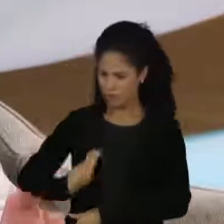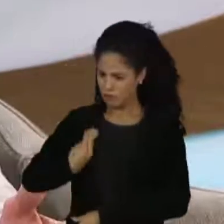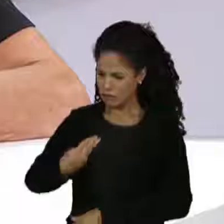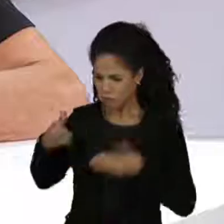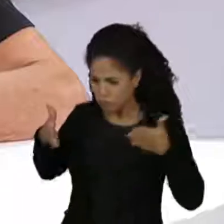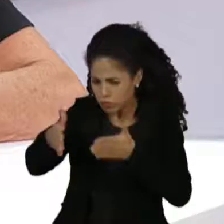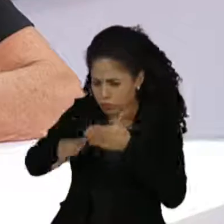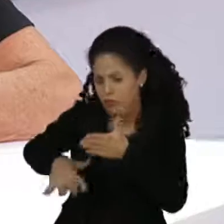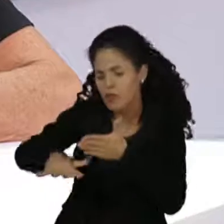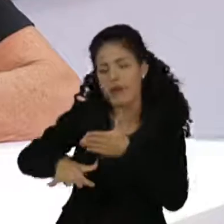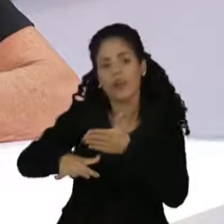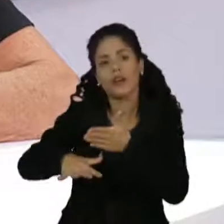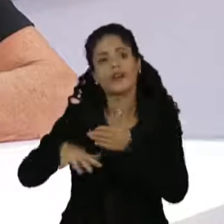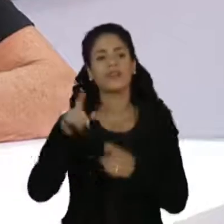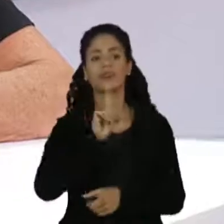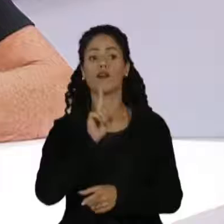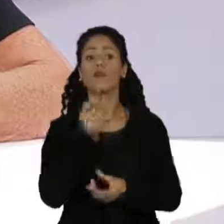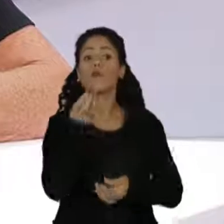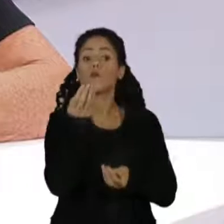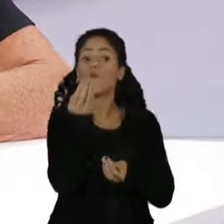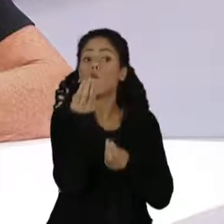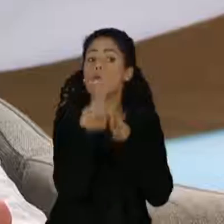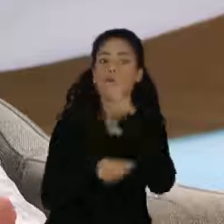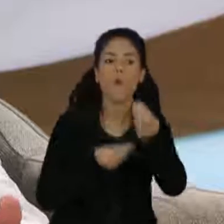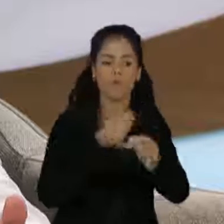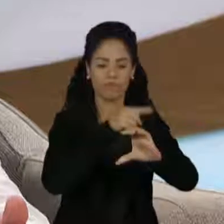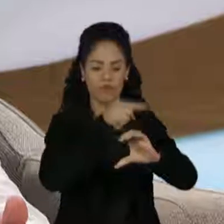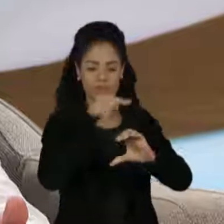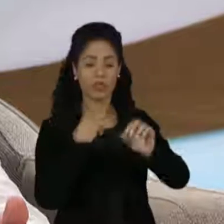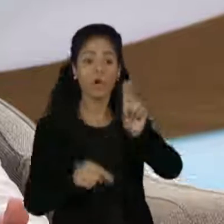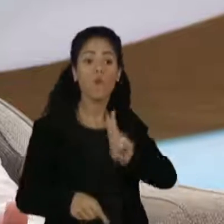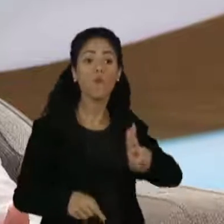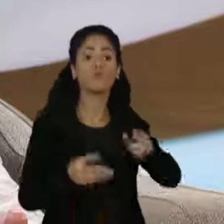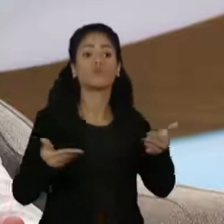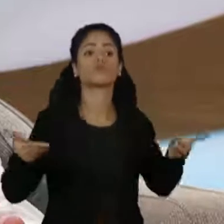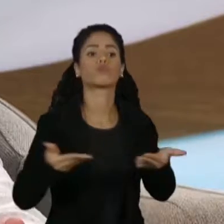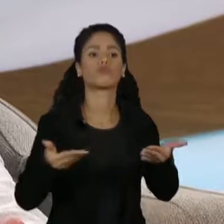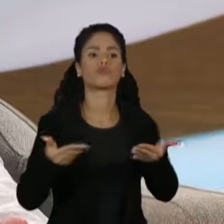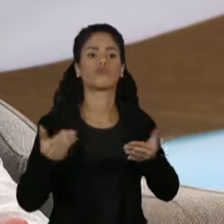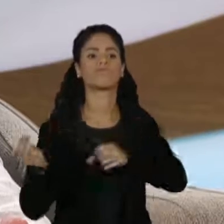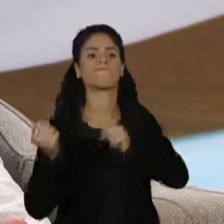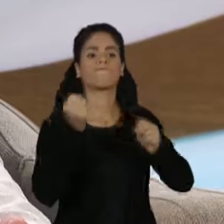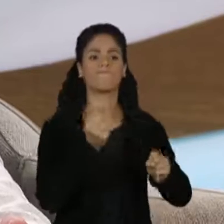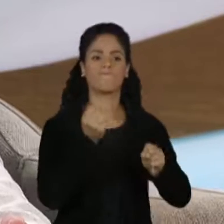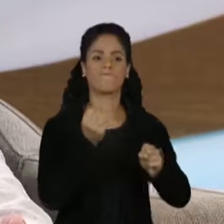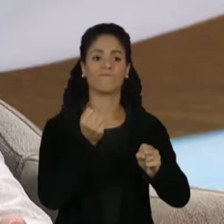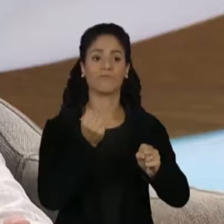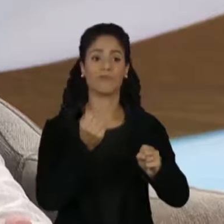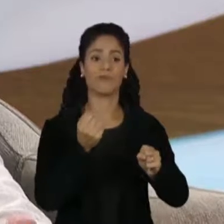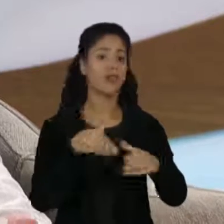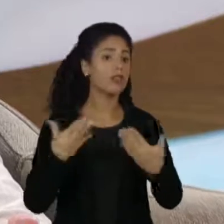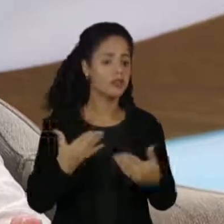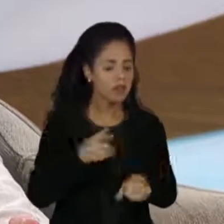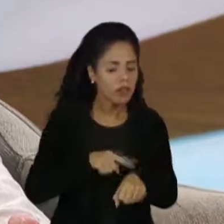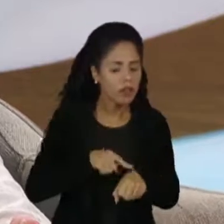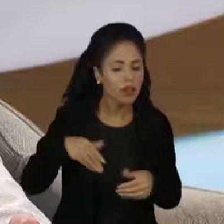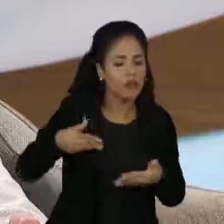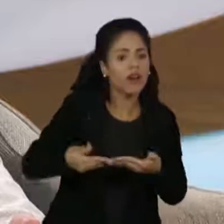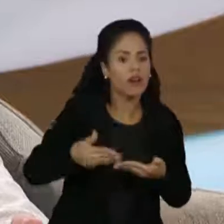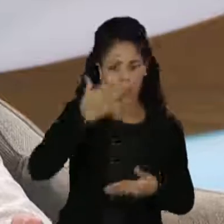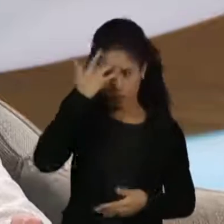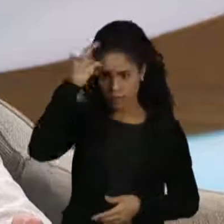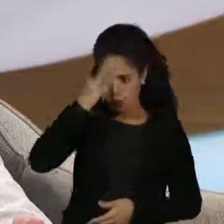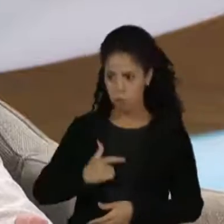então não é esse o ponto, é como a ciência é usada pelo poder e até que ponto o cientista perde